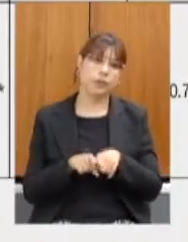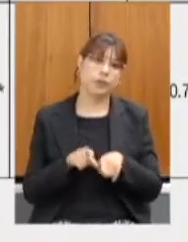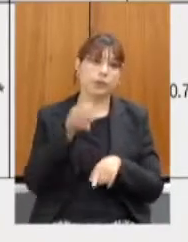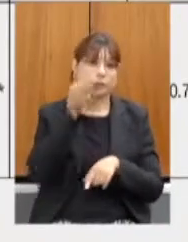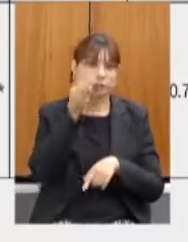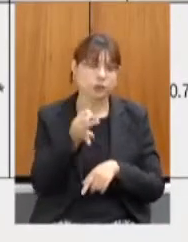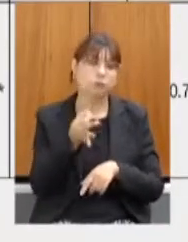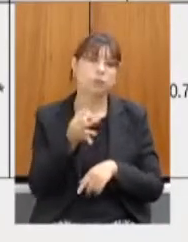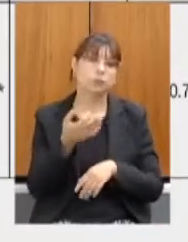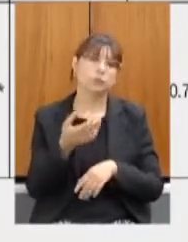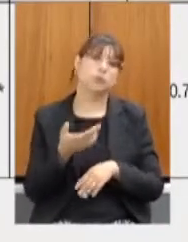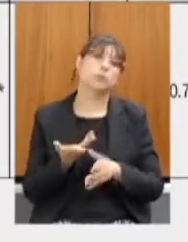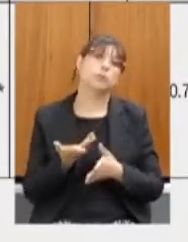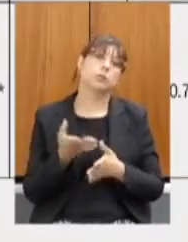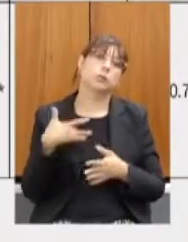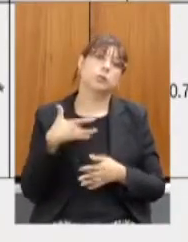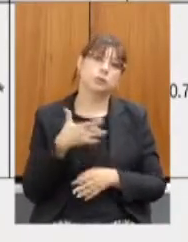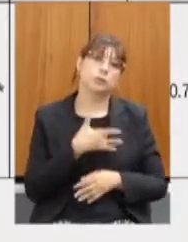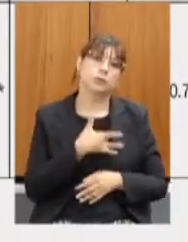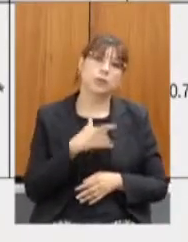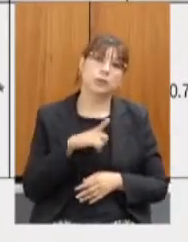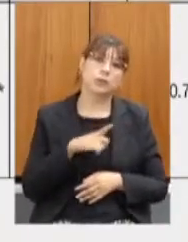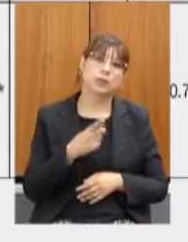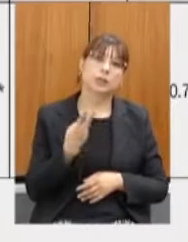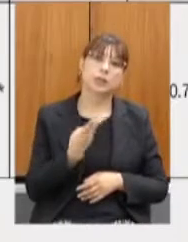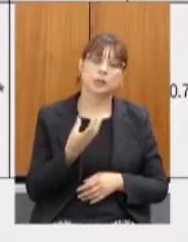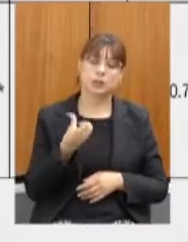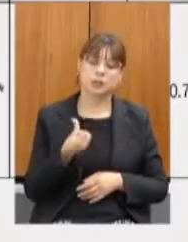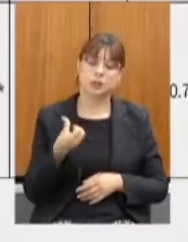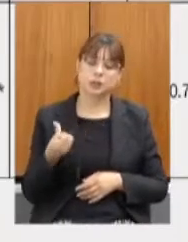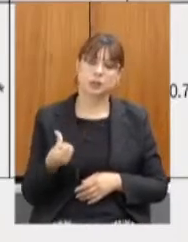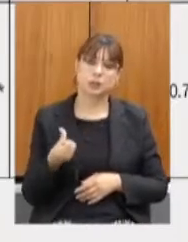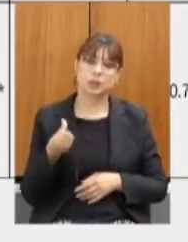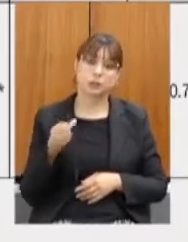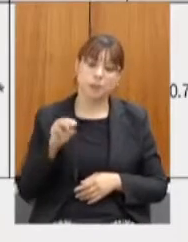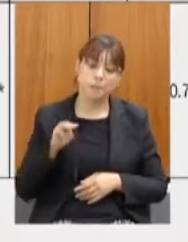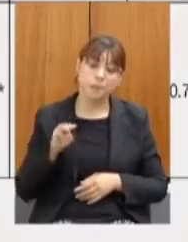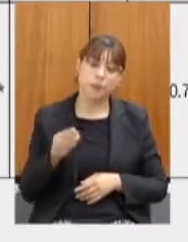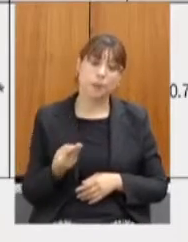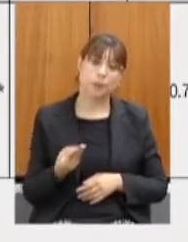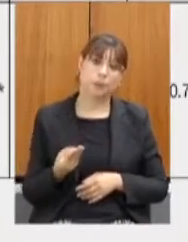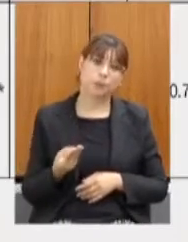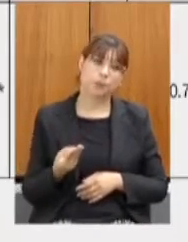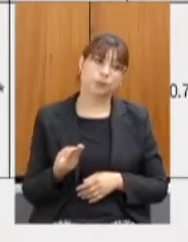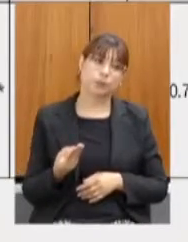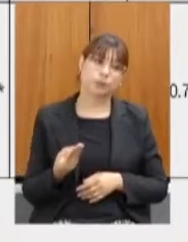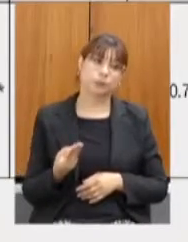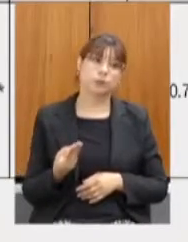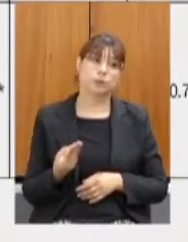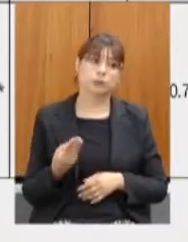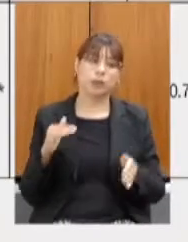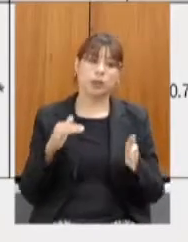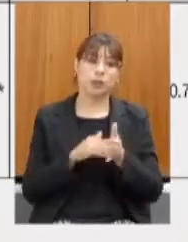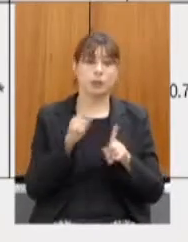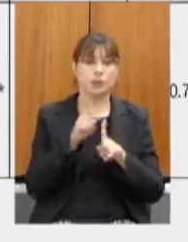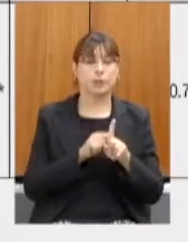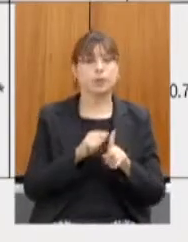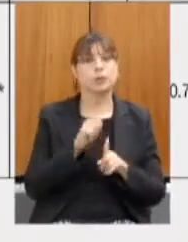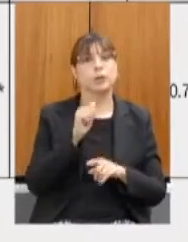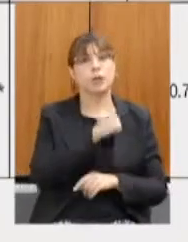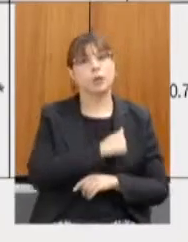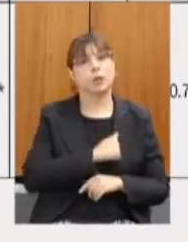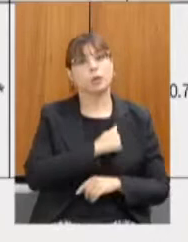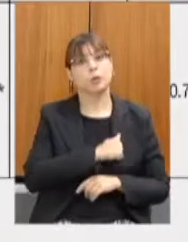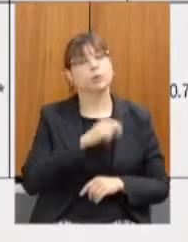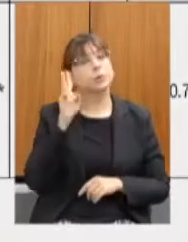nós repassamos 376 milhões de reais para rede até agosto Lembrando que isso